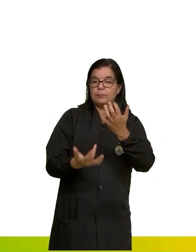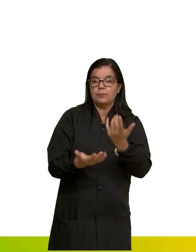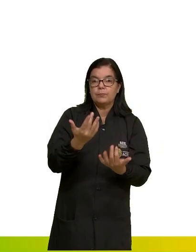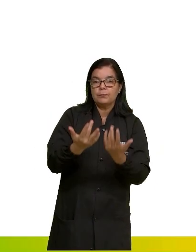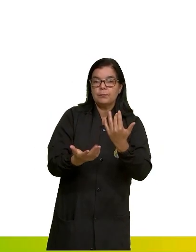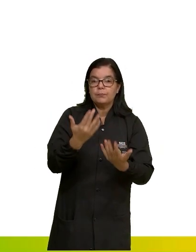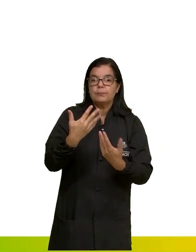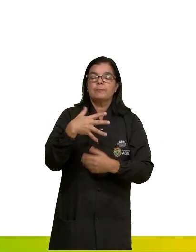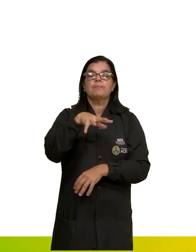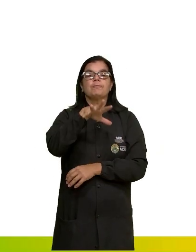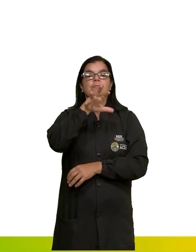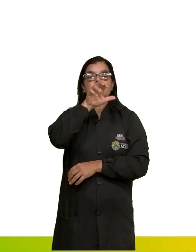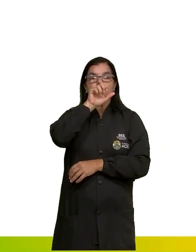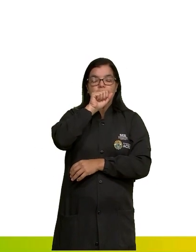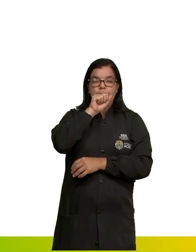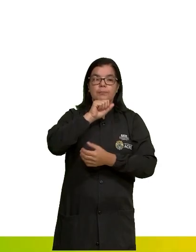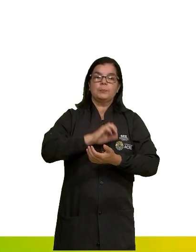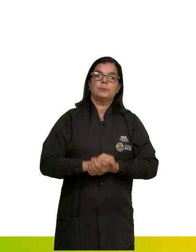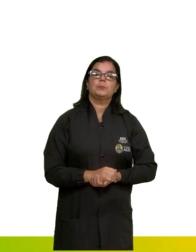ar. Então,